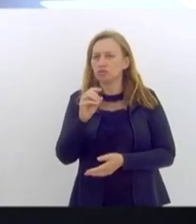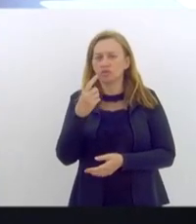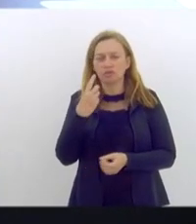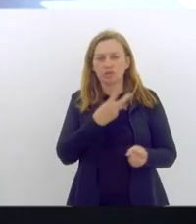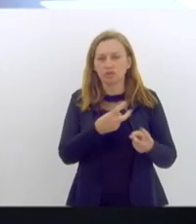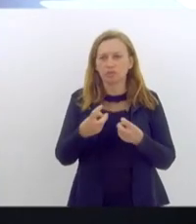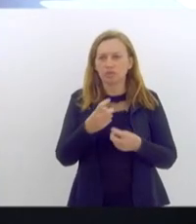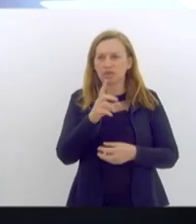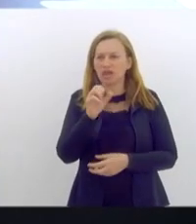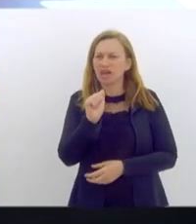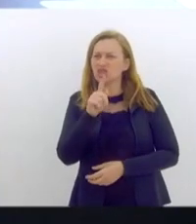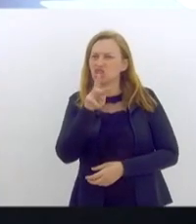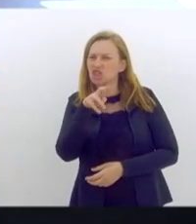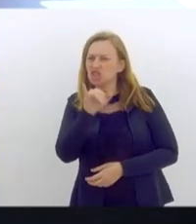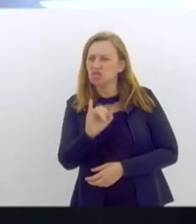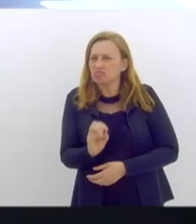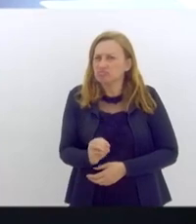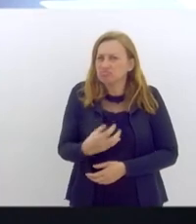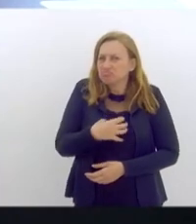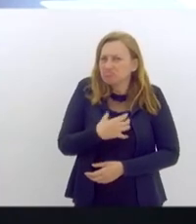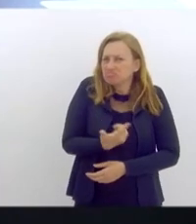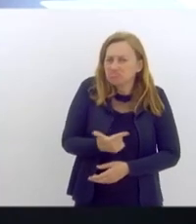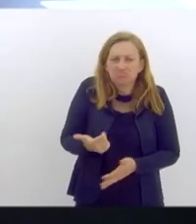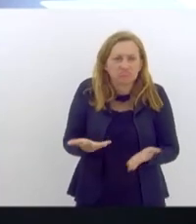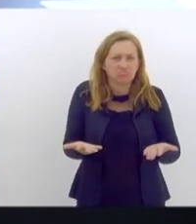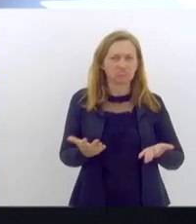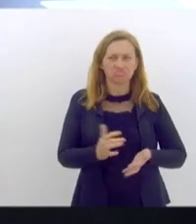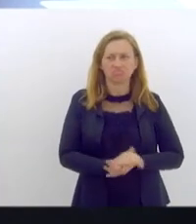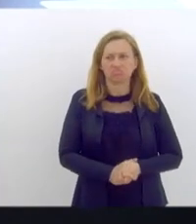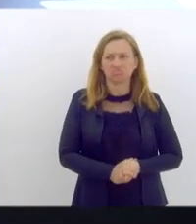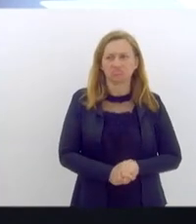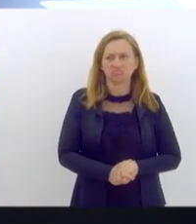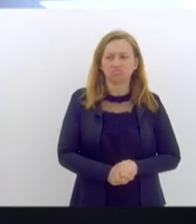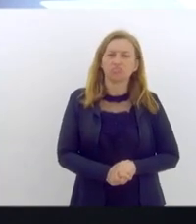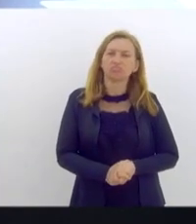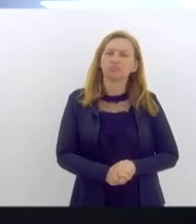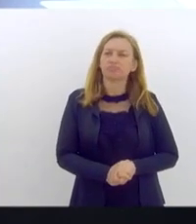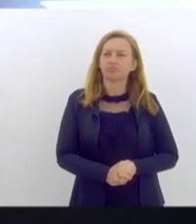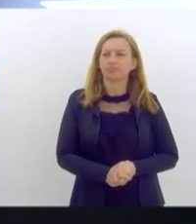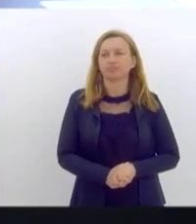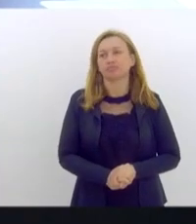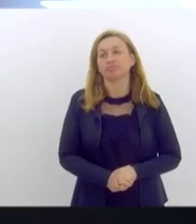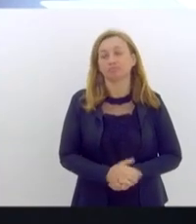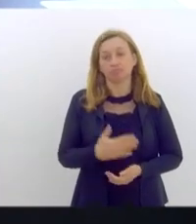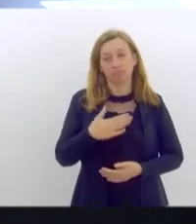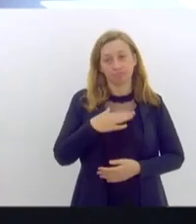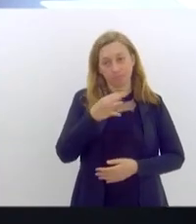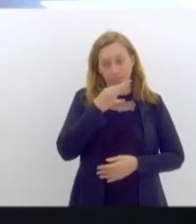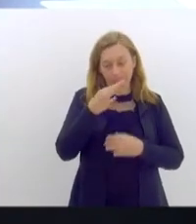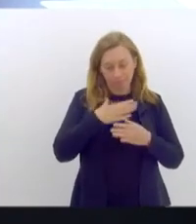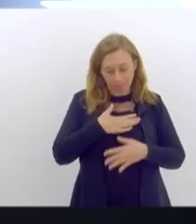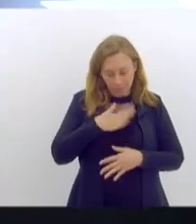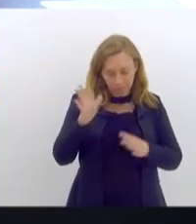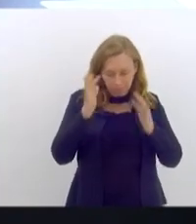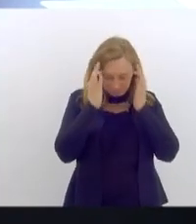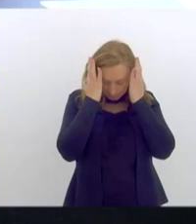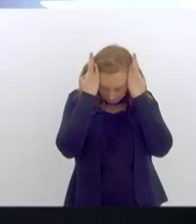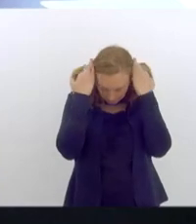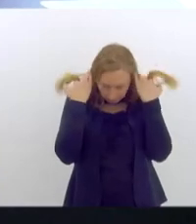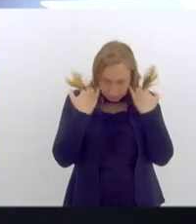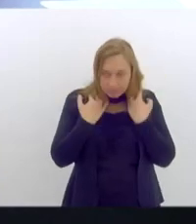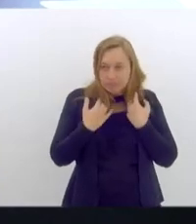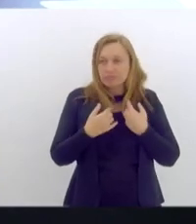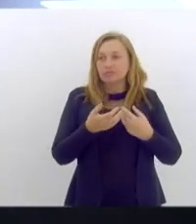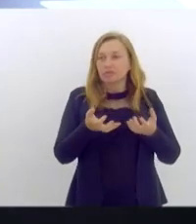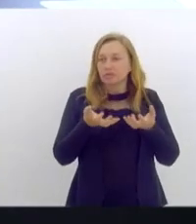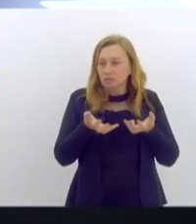não faz sentido Não faz sentido com a lógica do fundo você tá entendendo este é o meu ponto de vista se eu